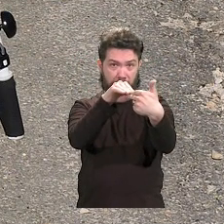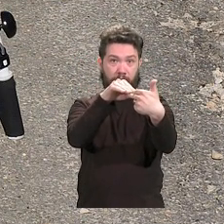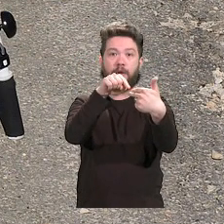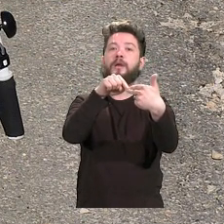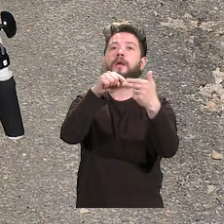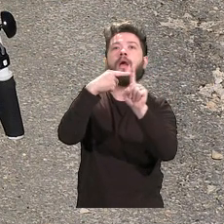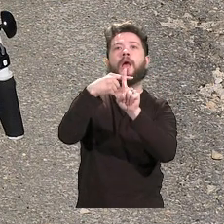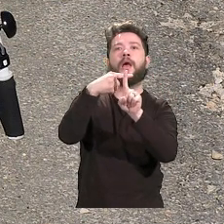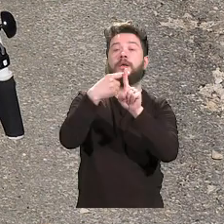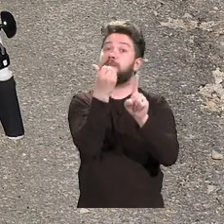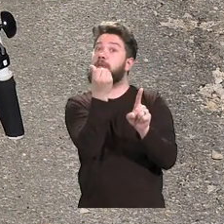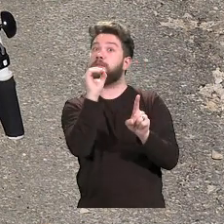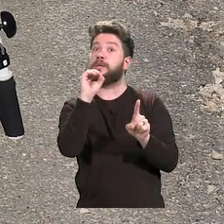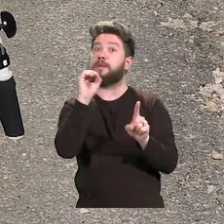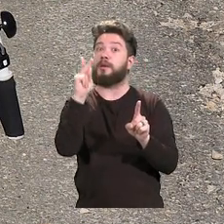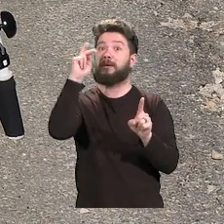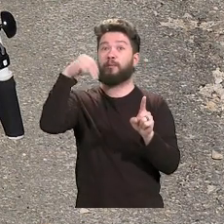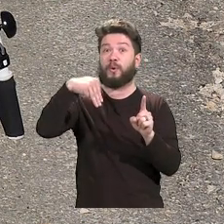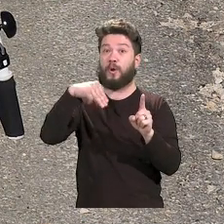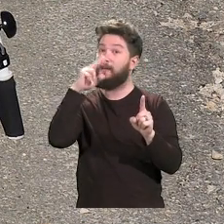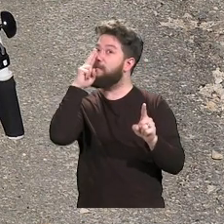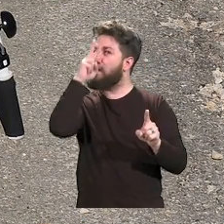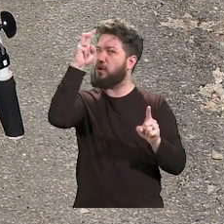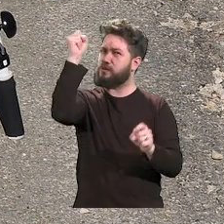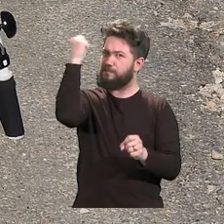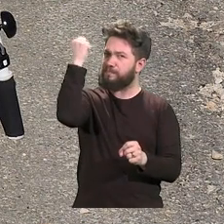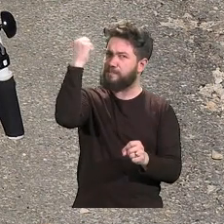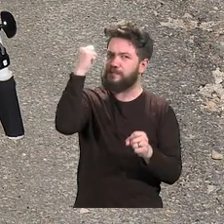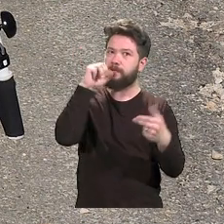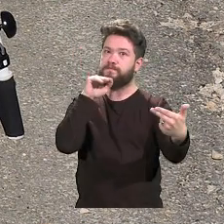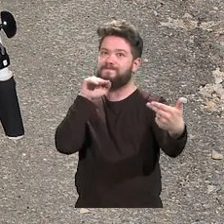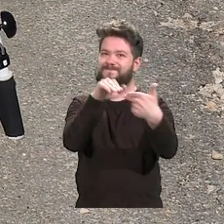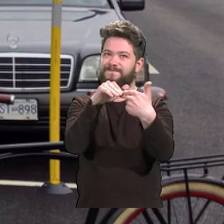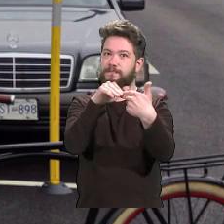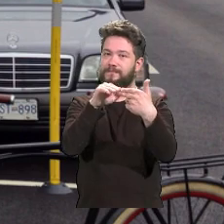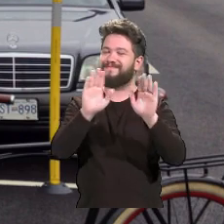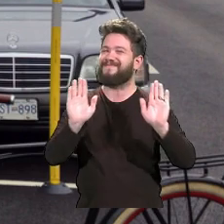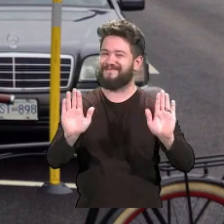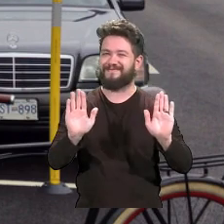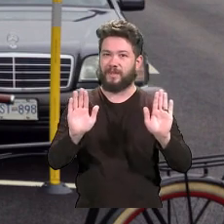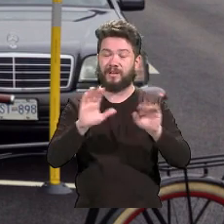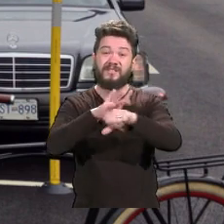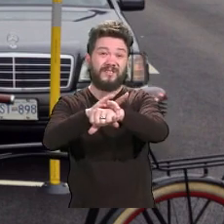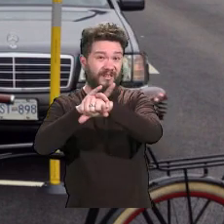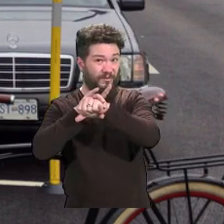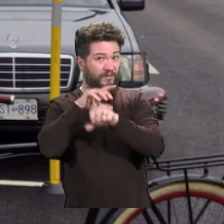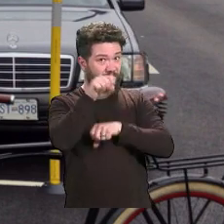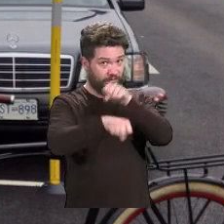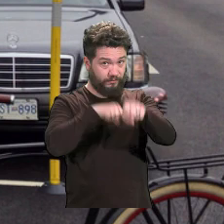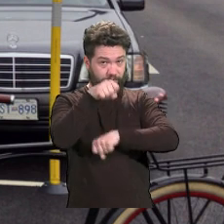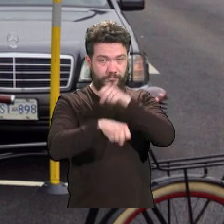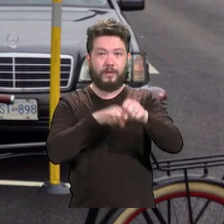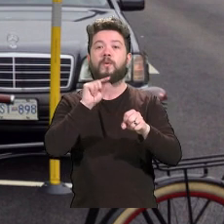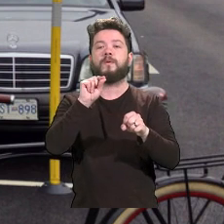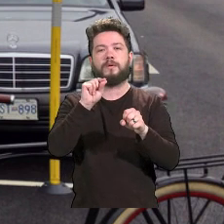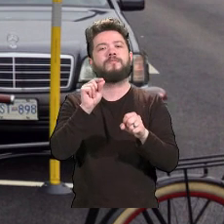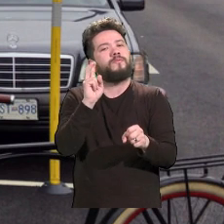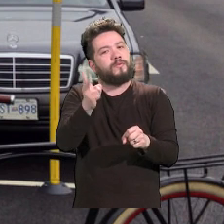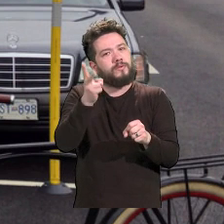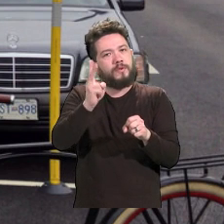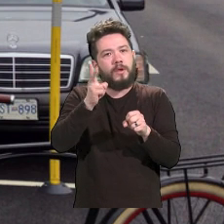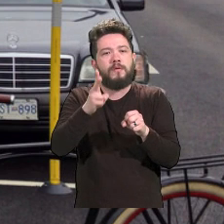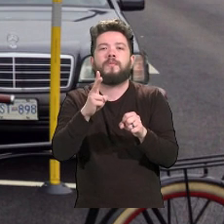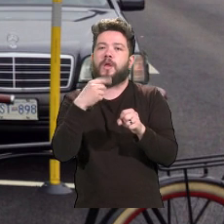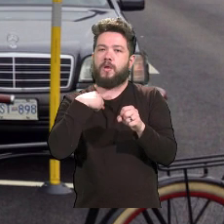colisão com um impacto de 60 km por hora. Portanto, a maneira mais segura de pedalar no trânsito